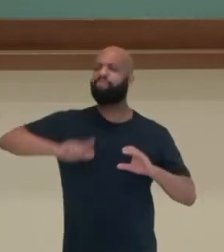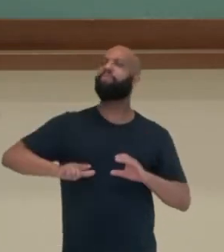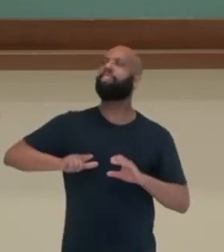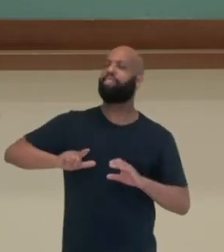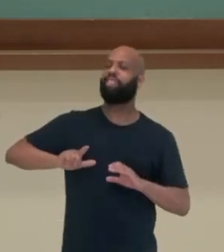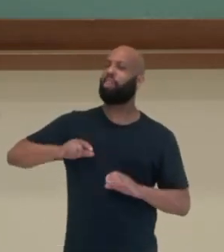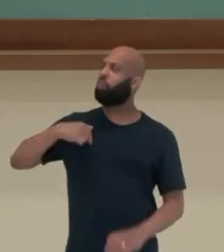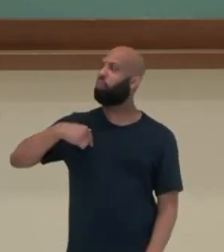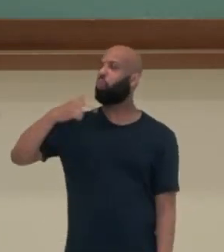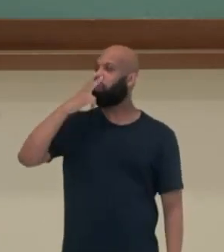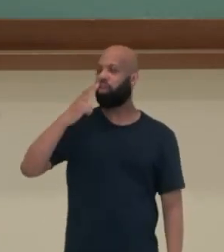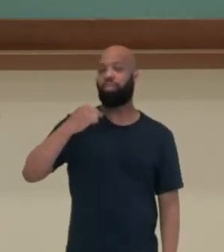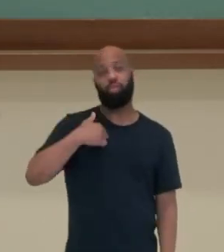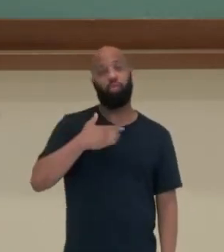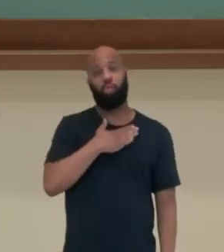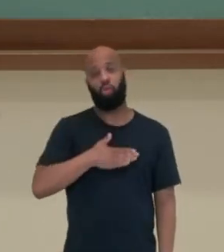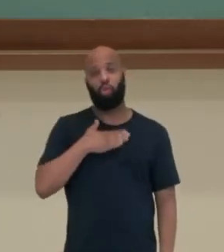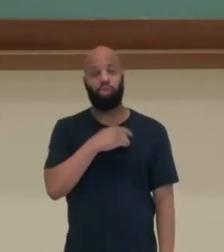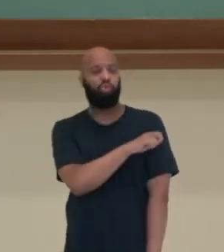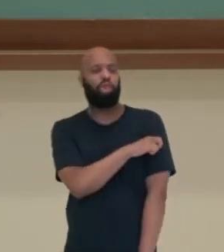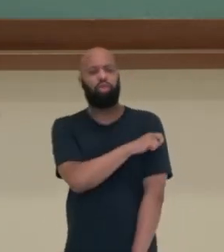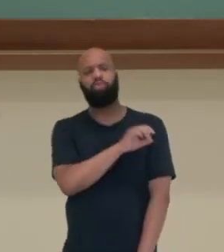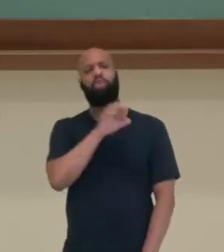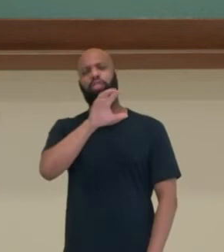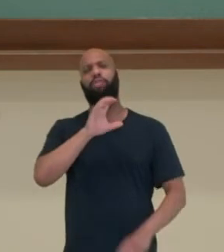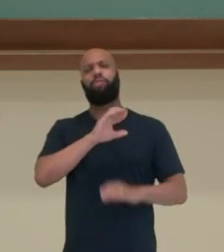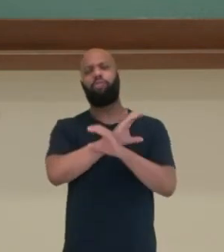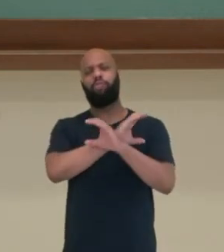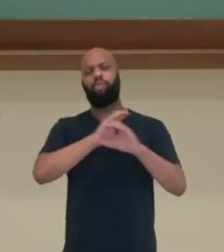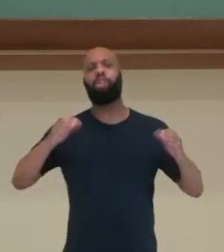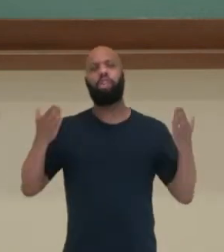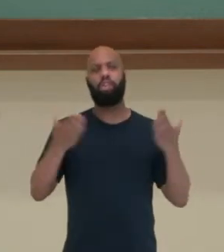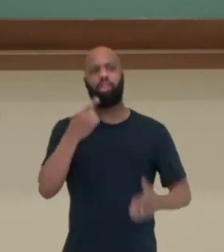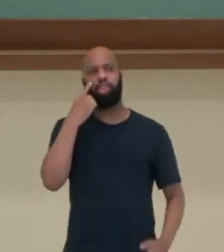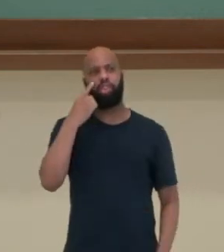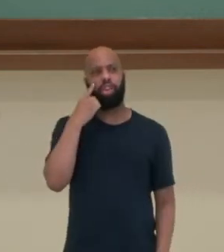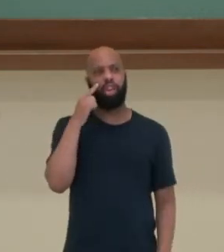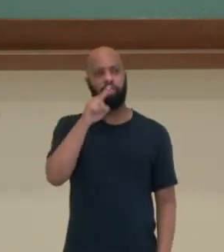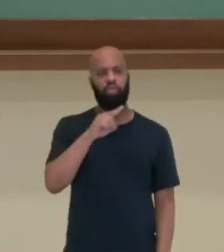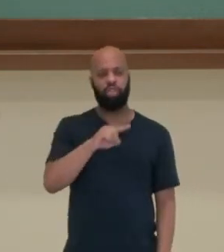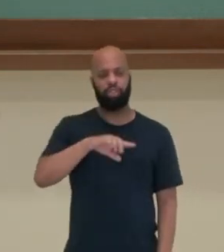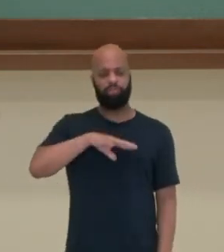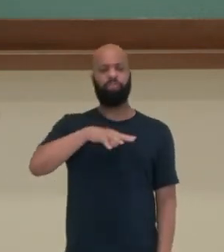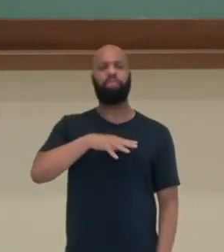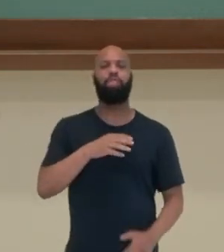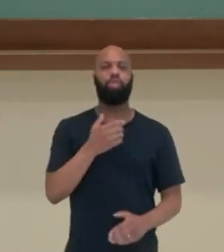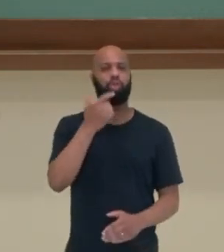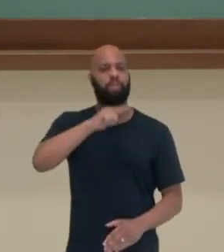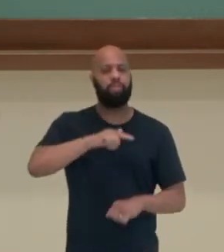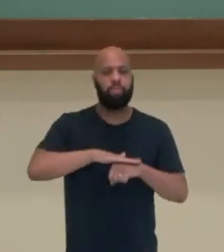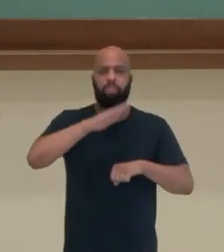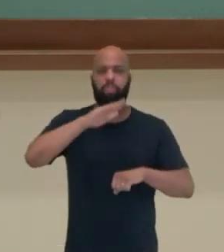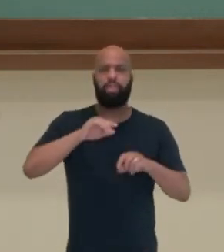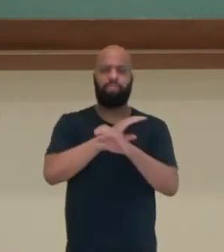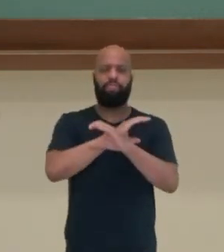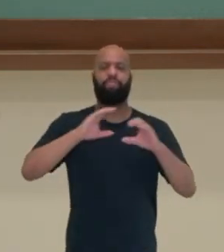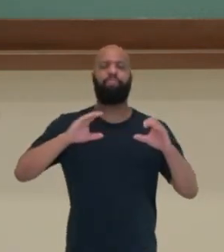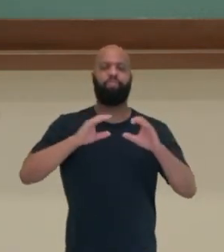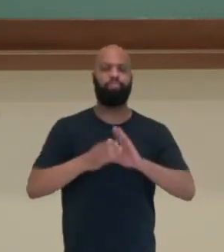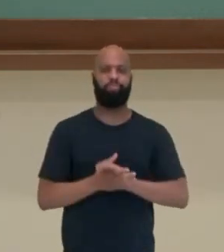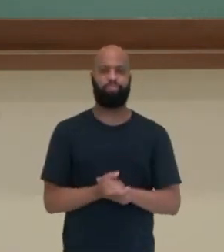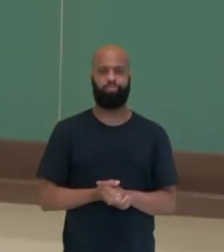hein? Eu gosto disso aí. Confere comigo aqui para você ganhar mais confiança. Confere a resposta aqui. Vamos